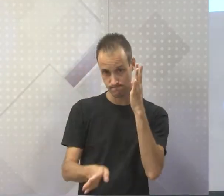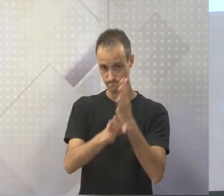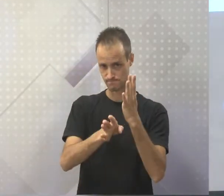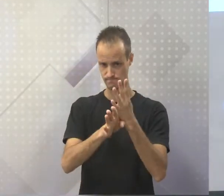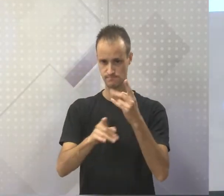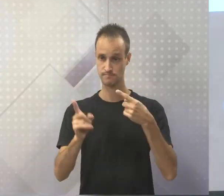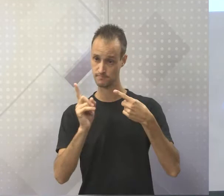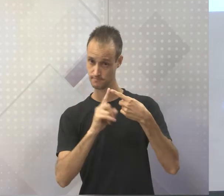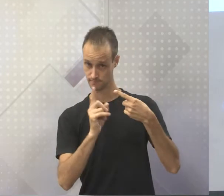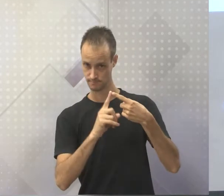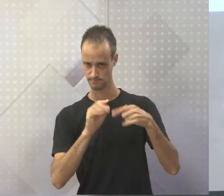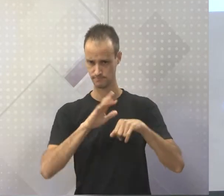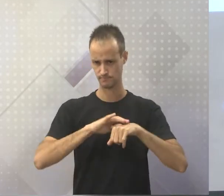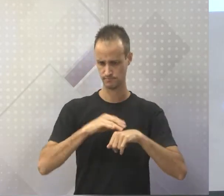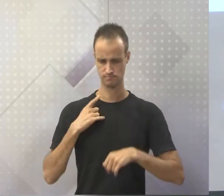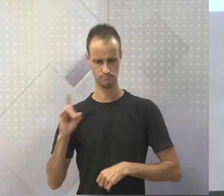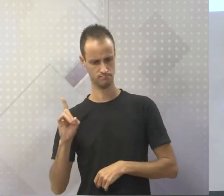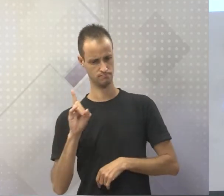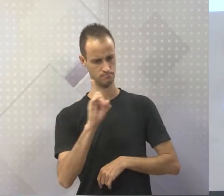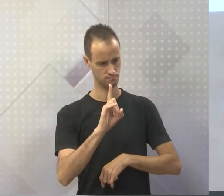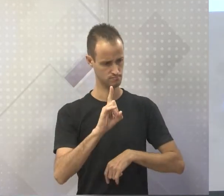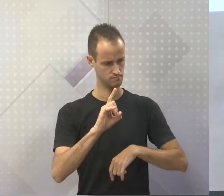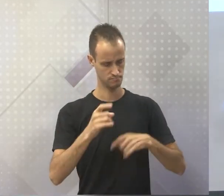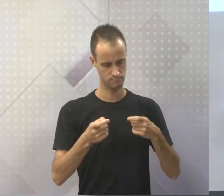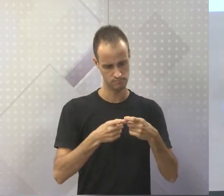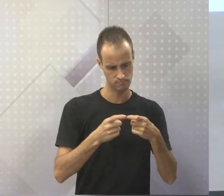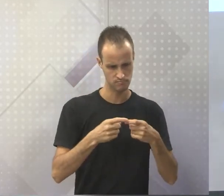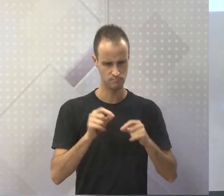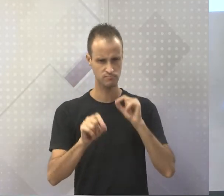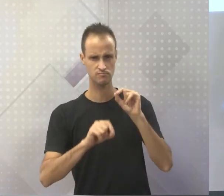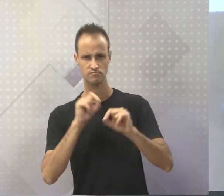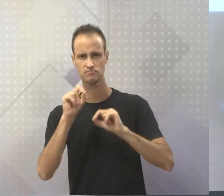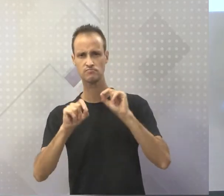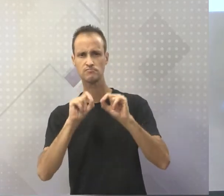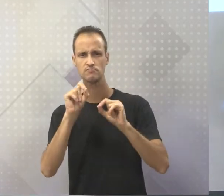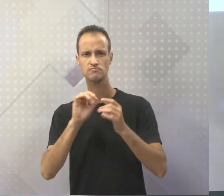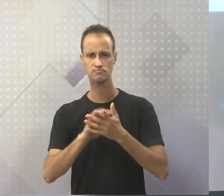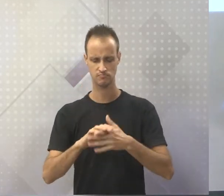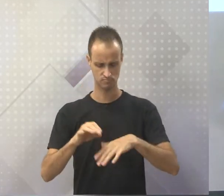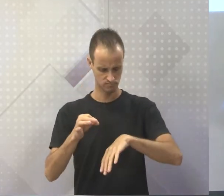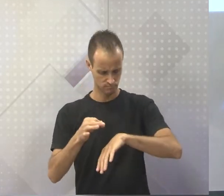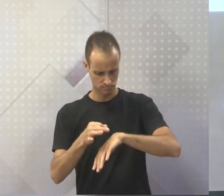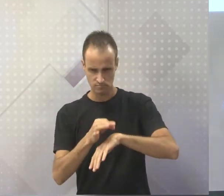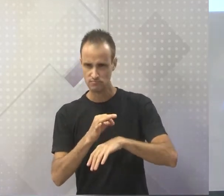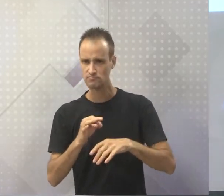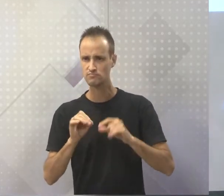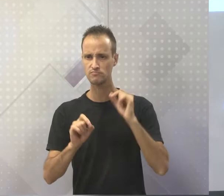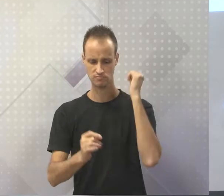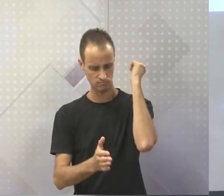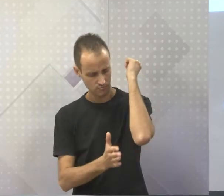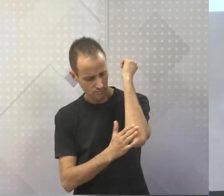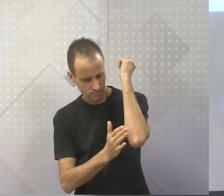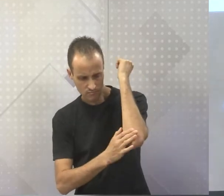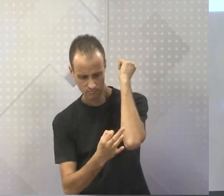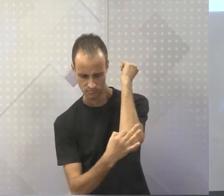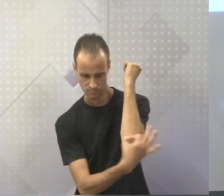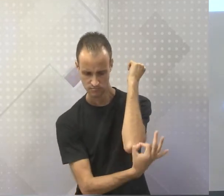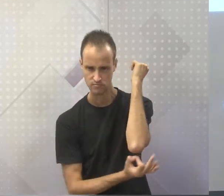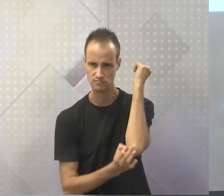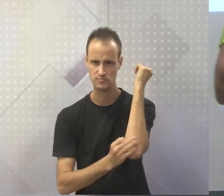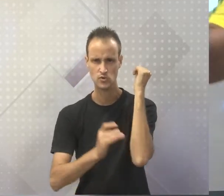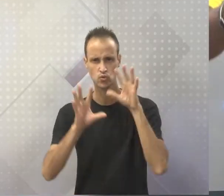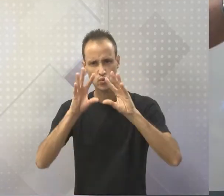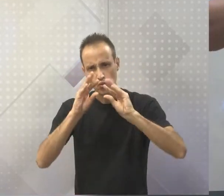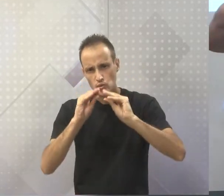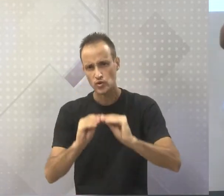de Addison, quando você vai ao médico, ele observa esses melasmas, essas manchas escuras aqui no cotovelo, ó, fica bem